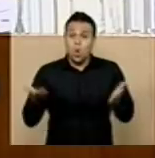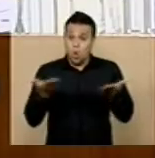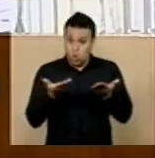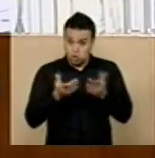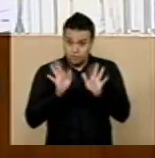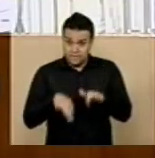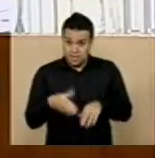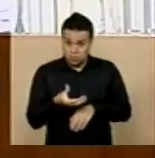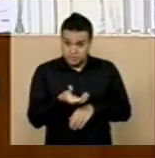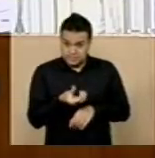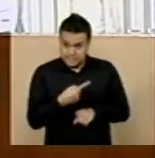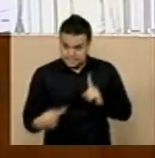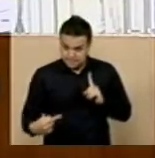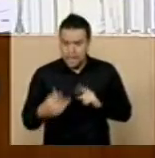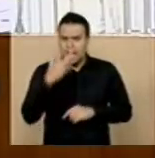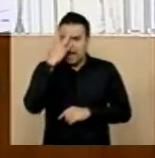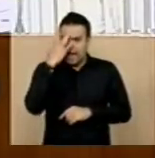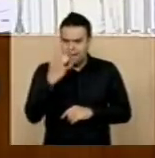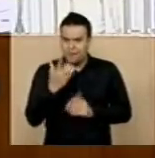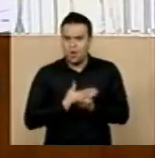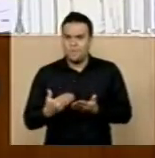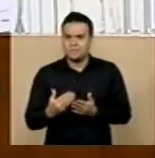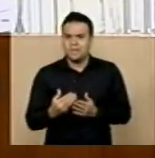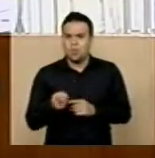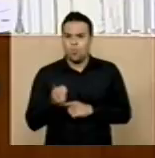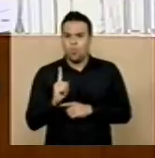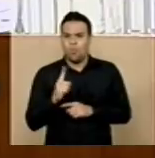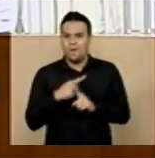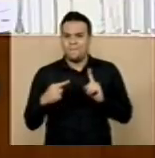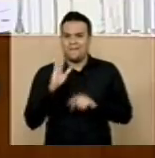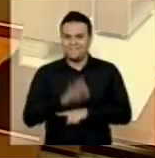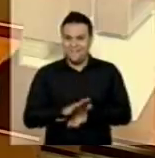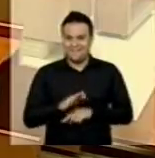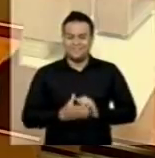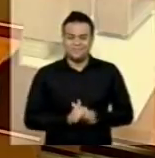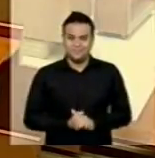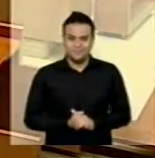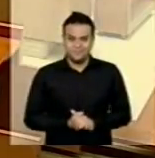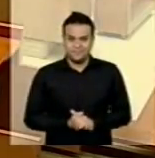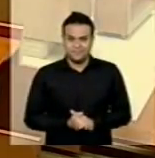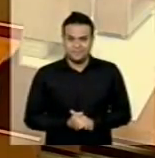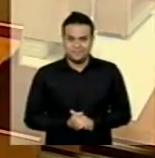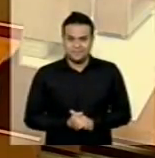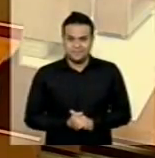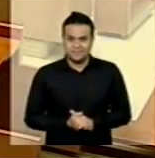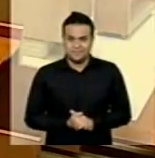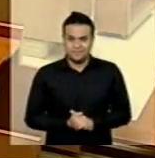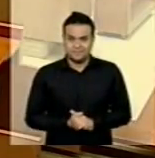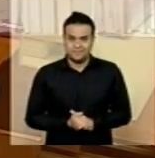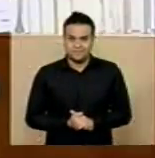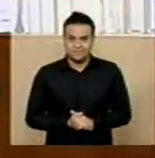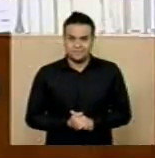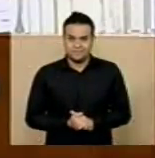e amanhã iniciaríamos meia hora mais cedo, 1:30 da tarde. Isso é para atender o escopo de finalizar esse julgamento? De finalizar